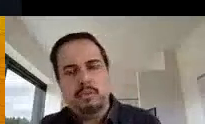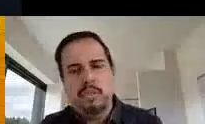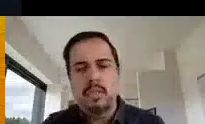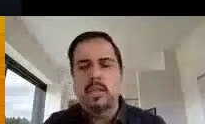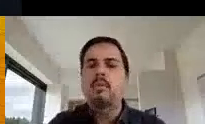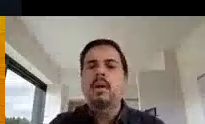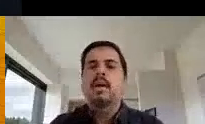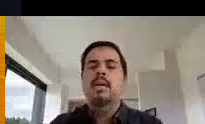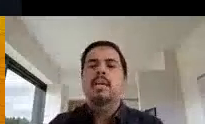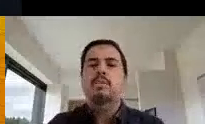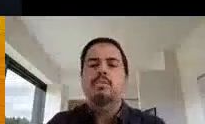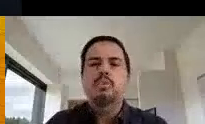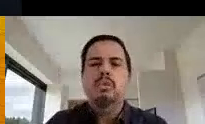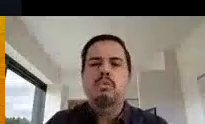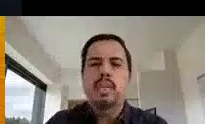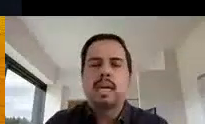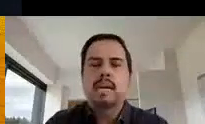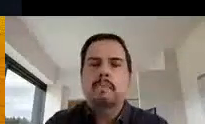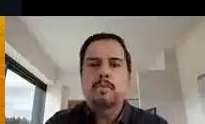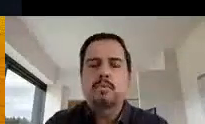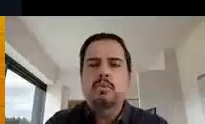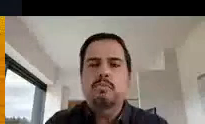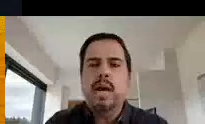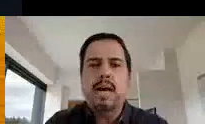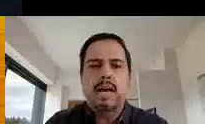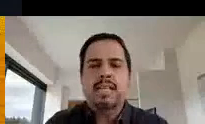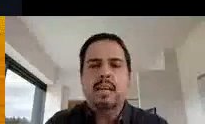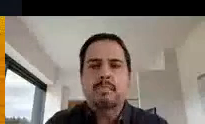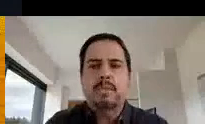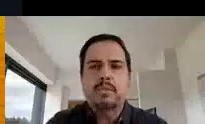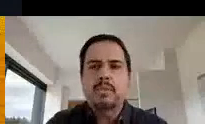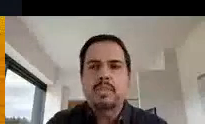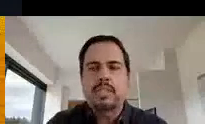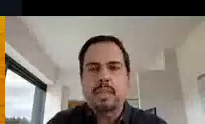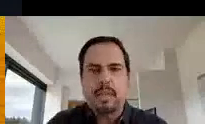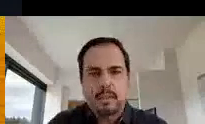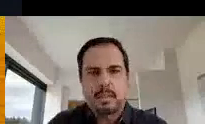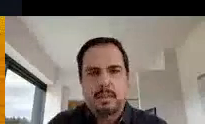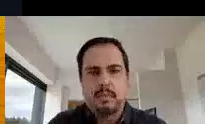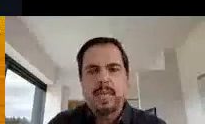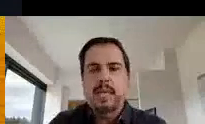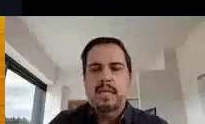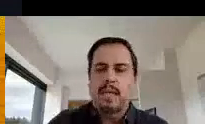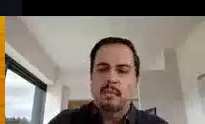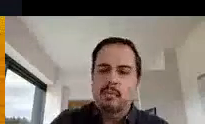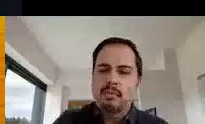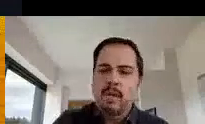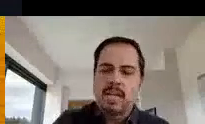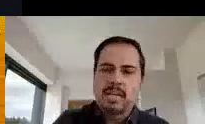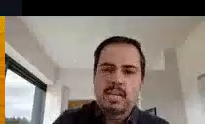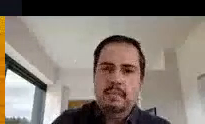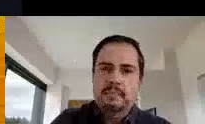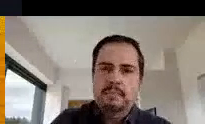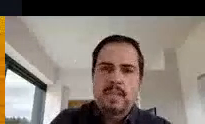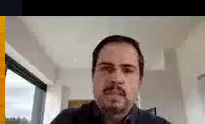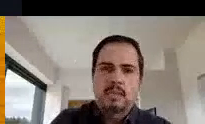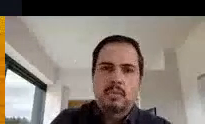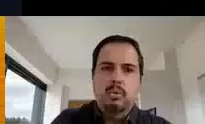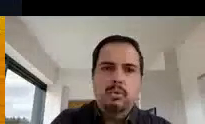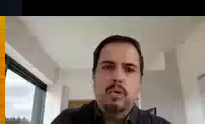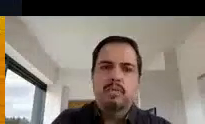que é transformação digital. Isso tudo são incrementos barra adaptações digitais. Então, está muito na